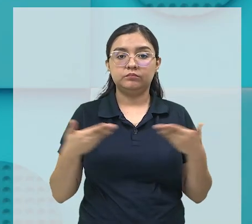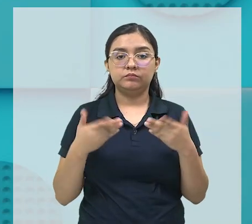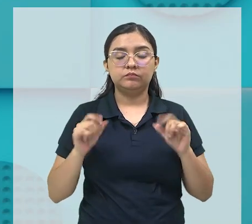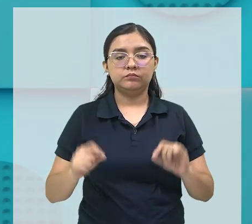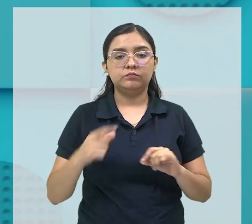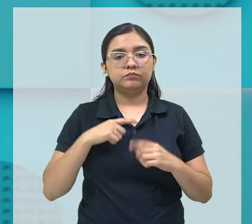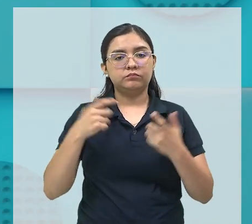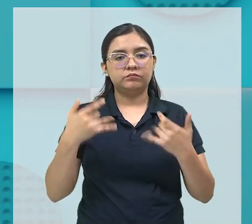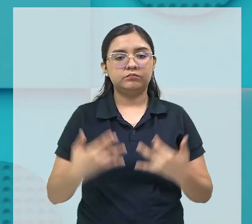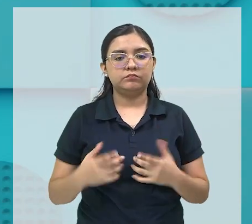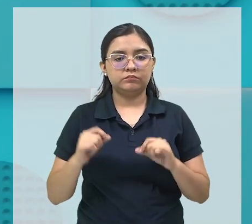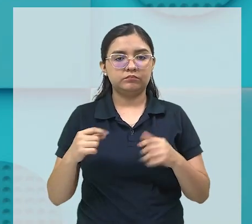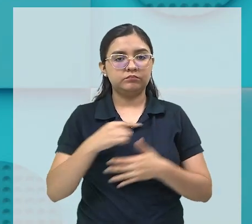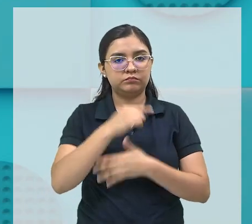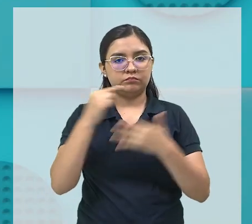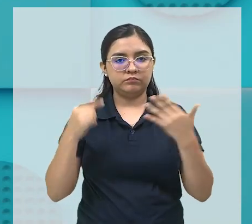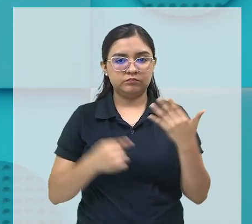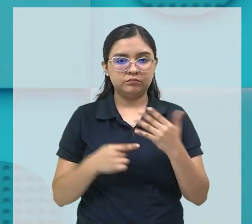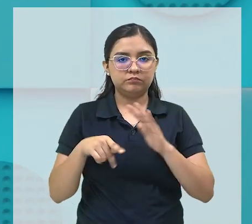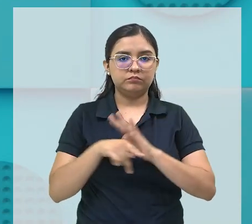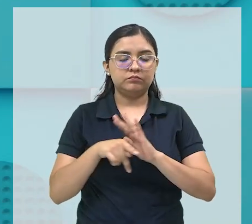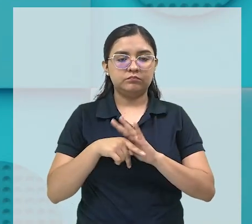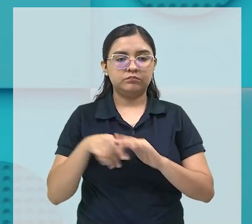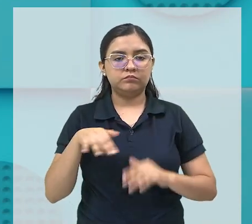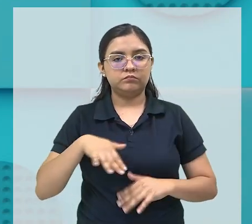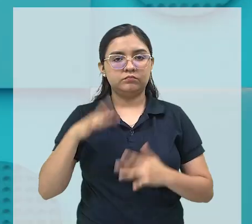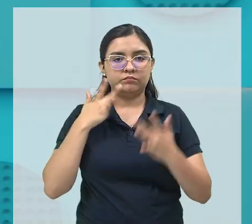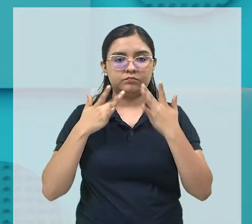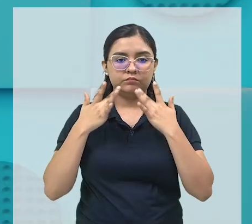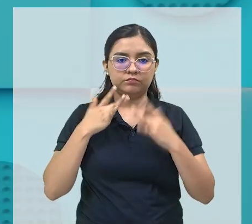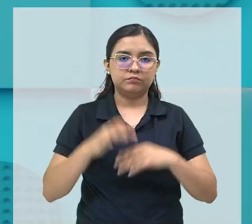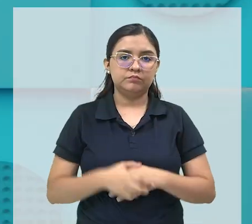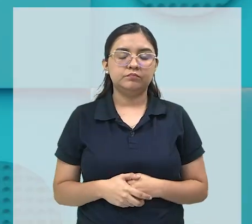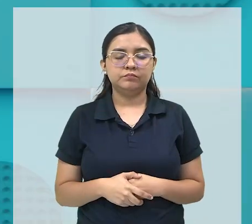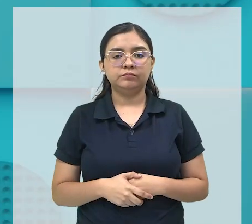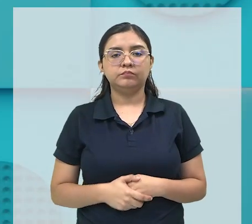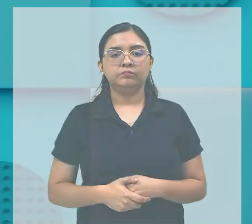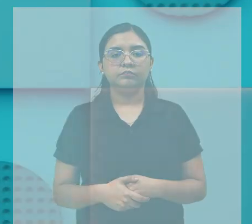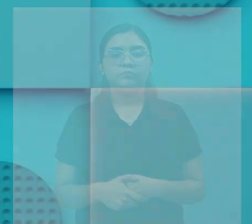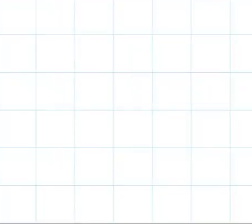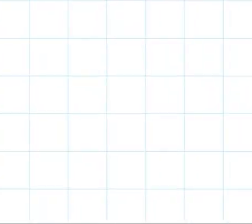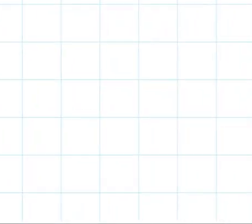vamos conversar sobre alguns elementos cênicos e os elementos do teatro.